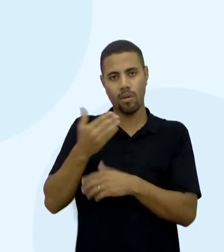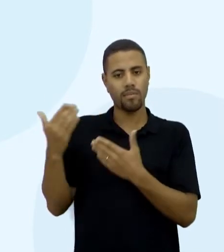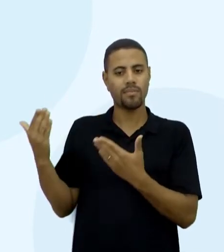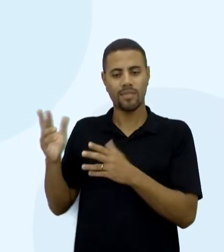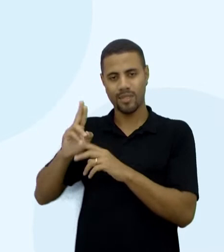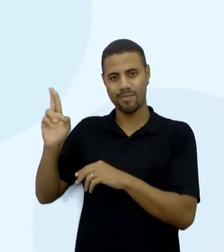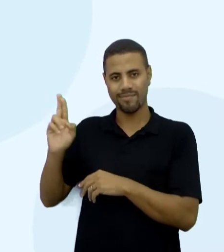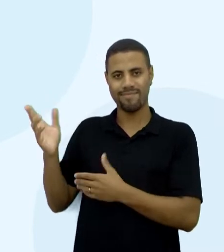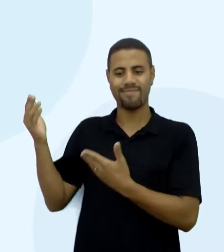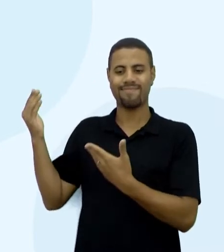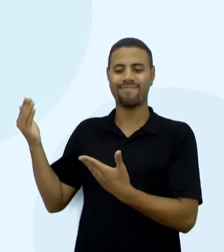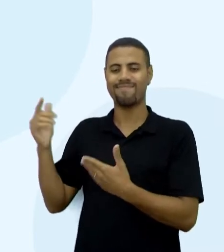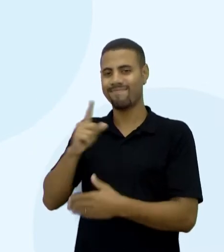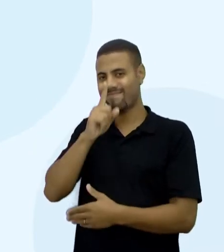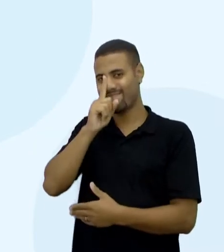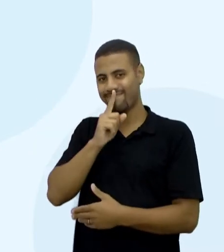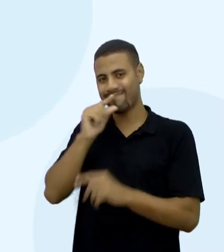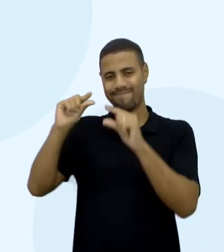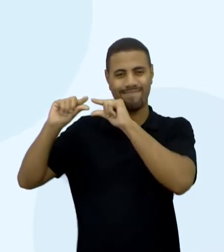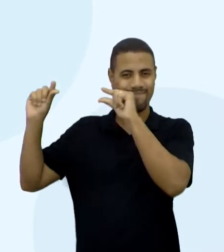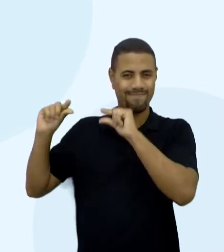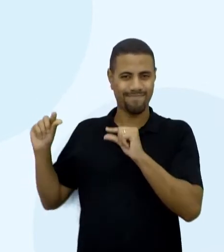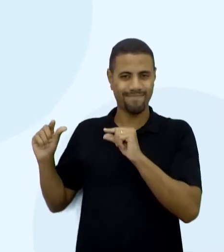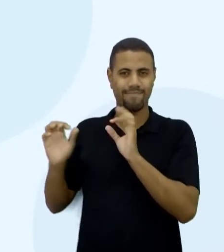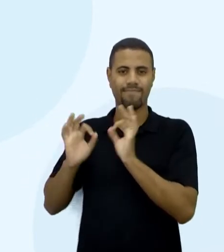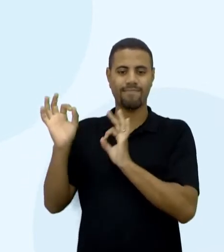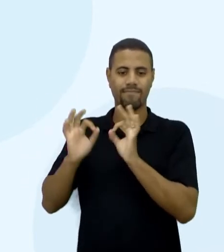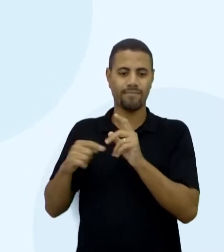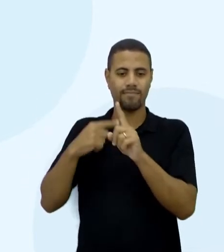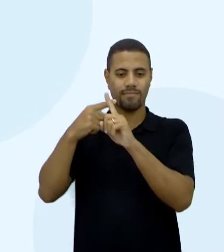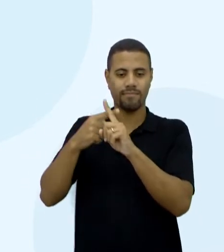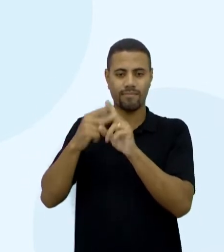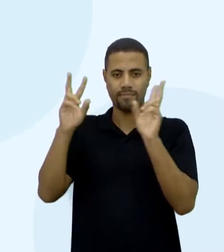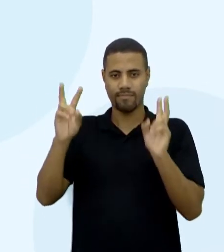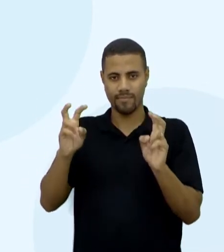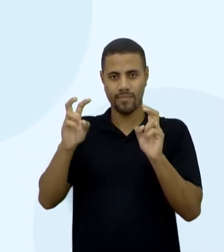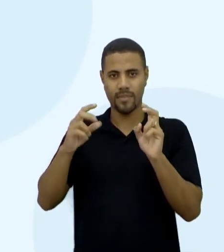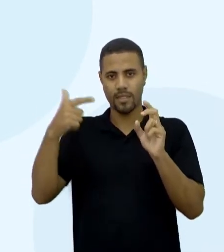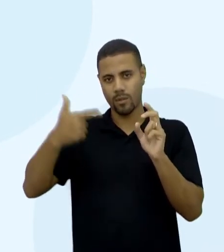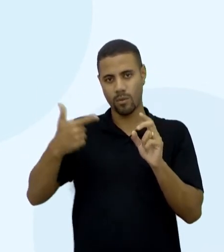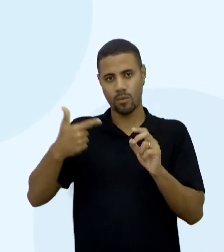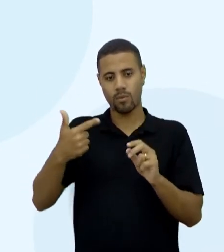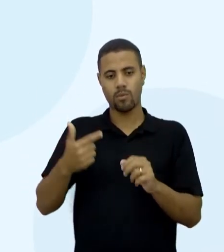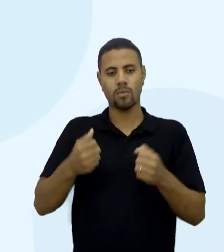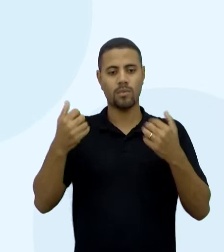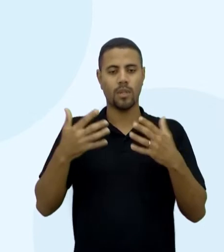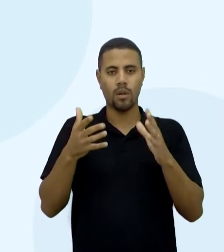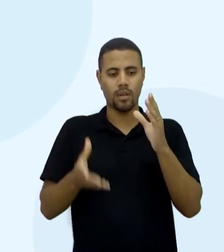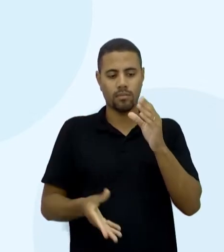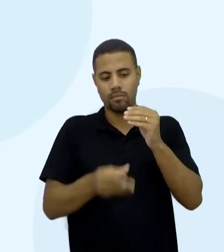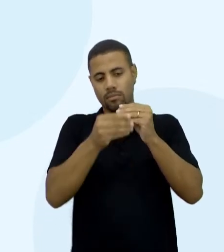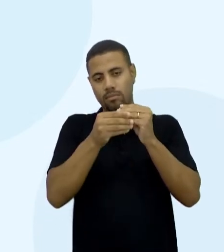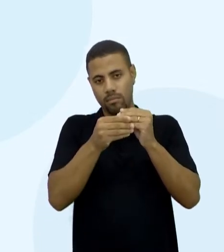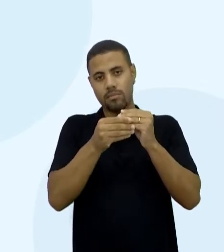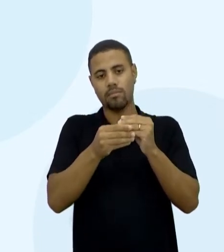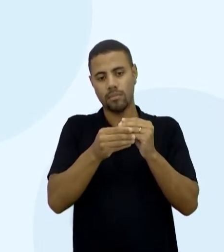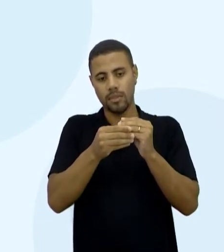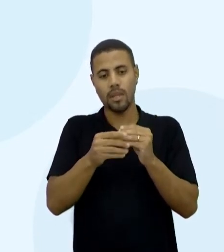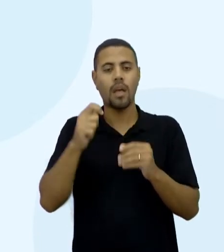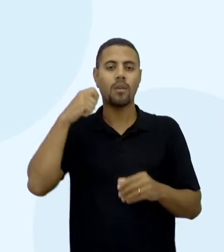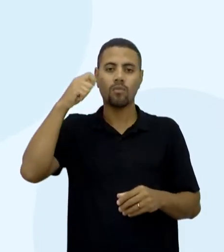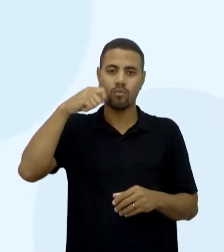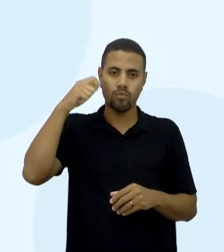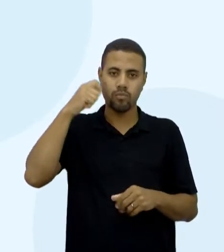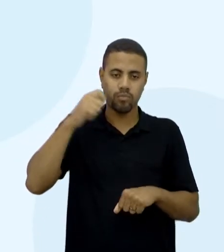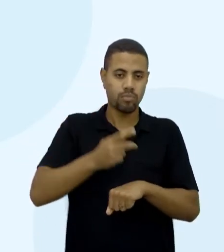Azevedo. Neste caso, temos um subtítulo que vai acrescentar aí informações ao título, né? Então, autor premiado